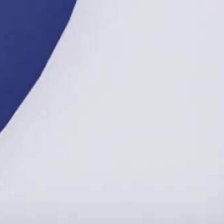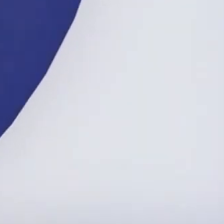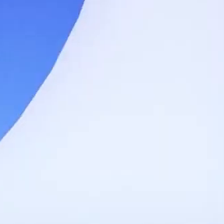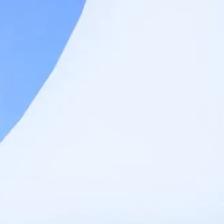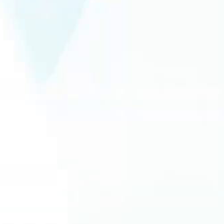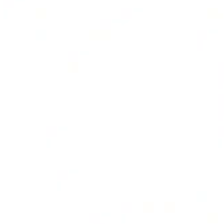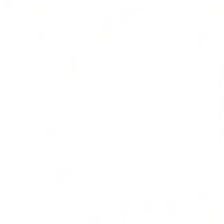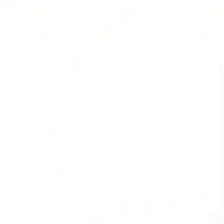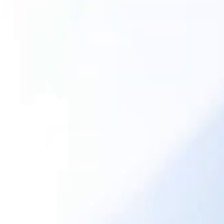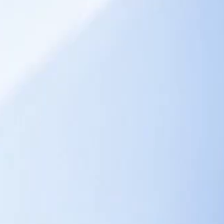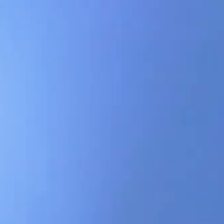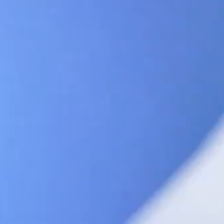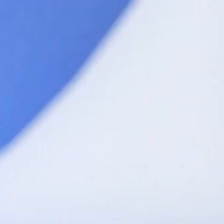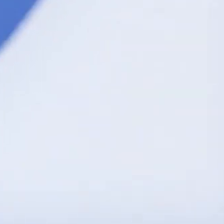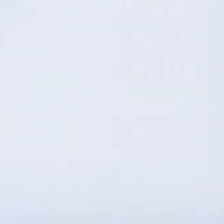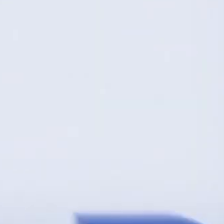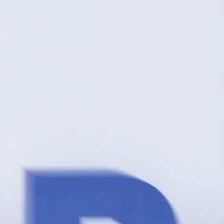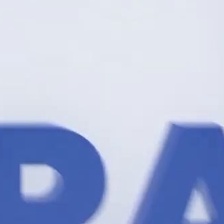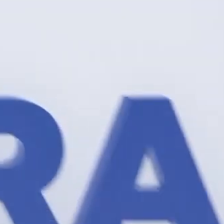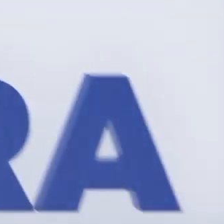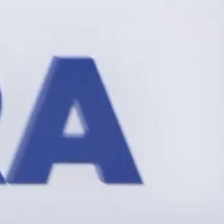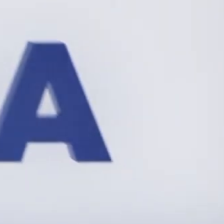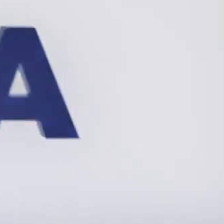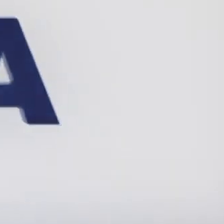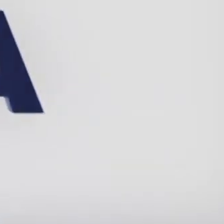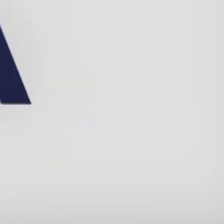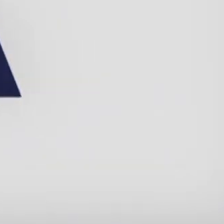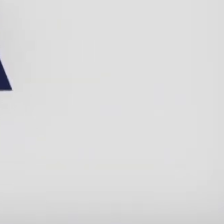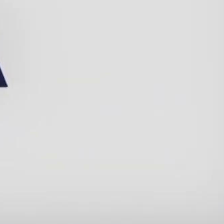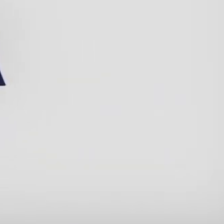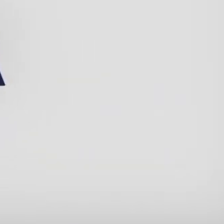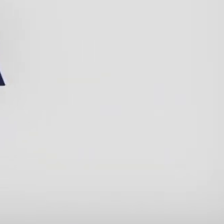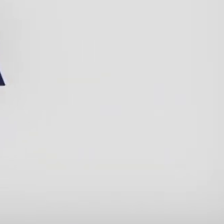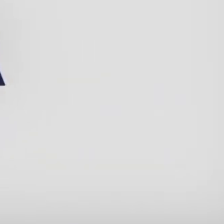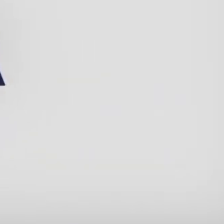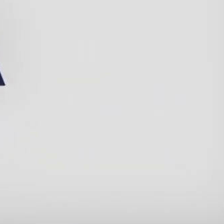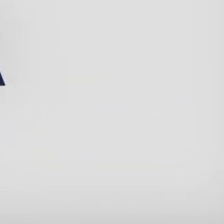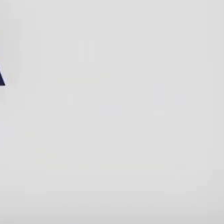TV Câmara, Campinas.